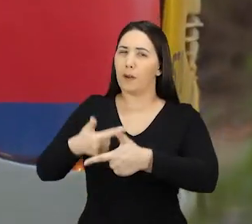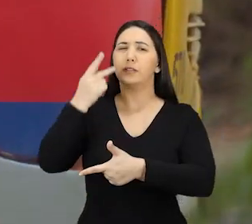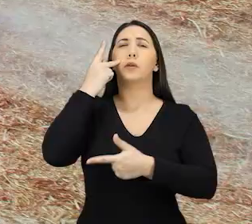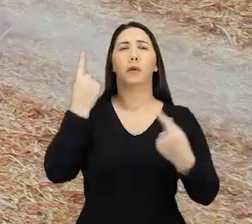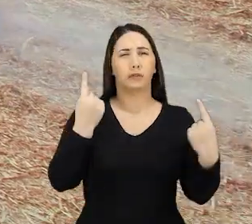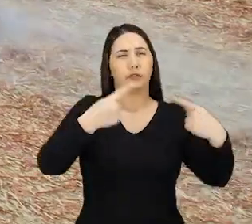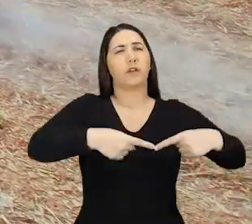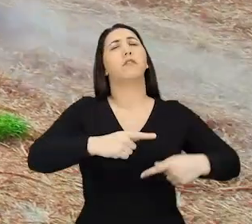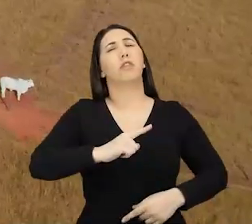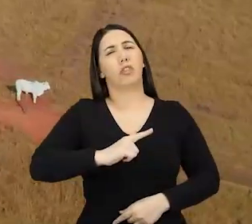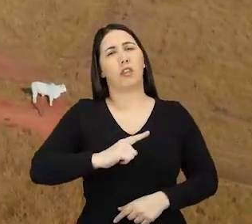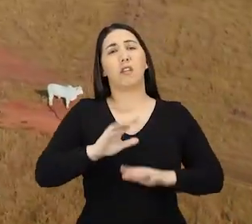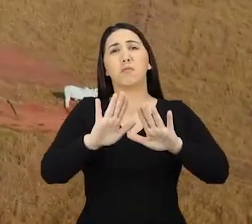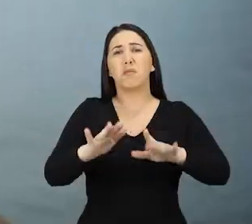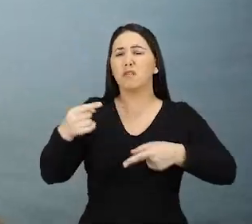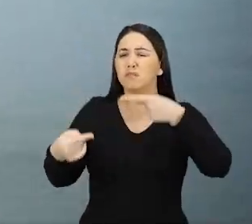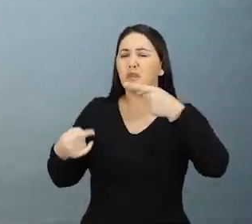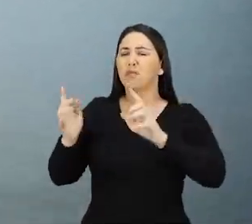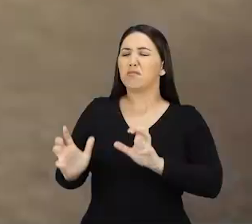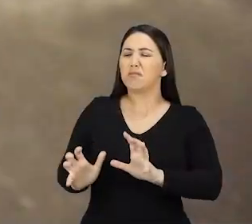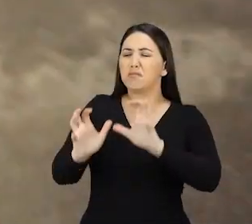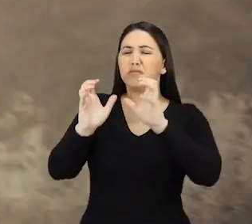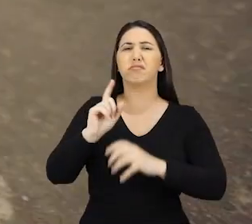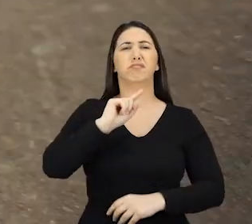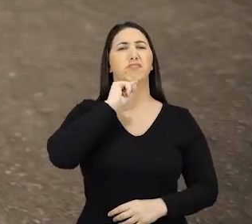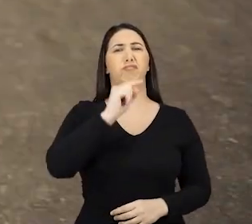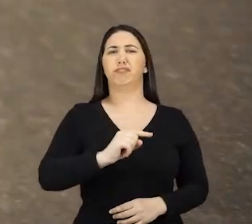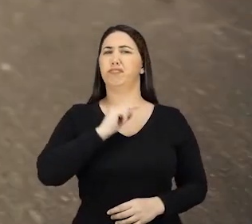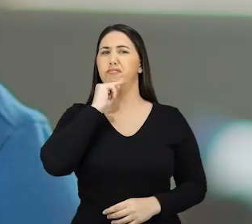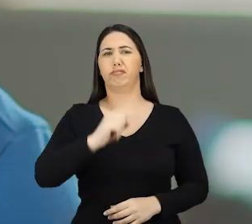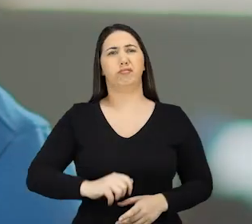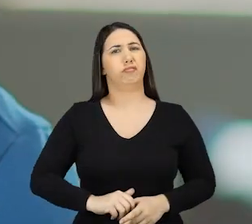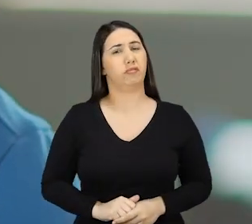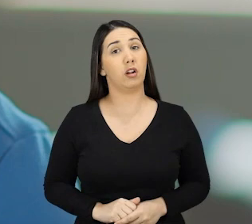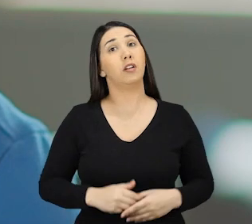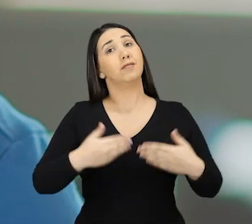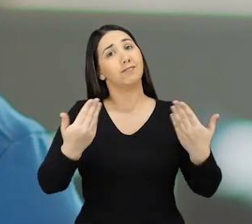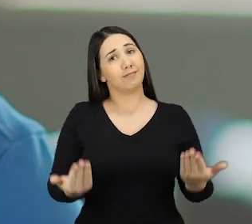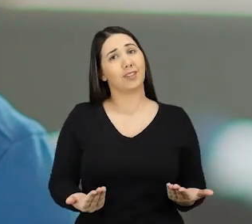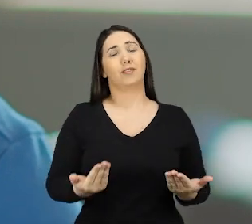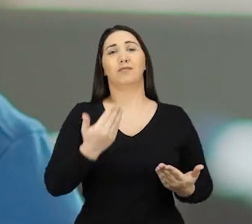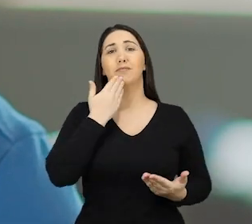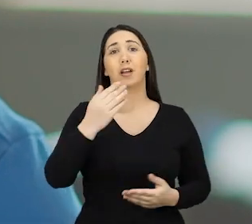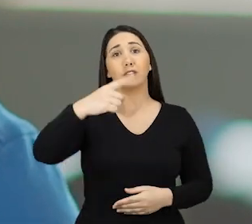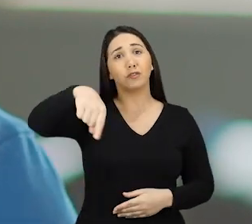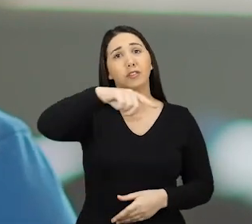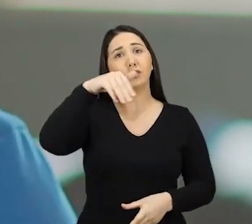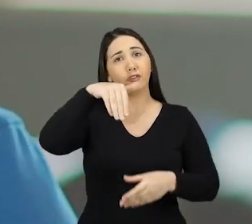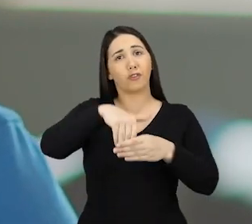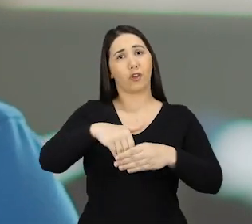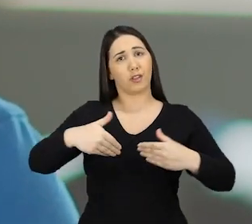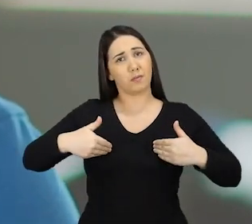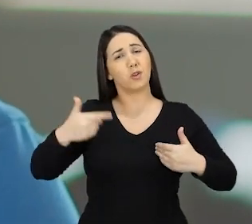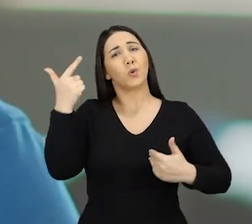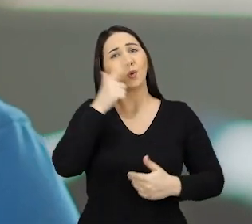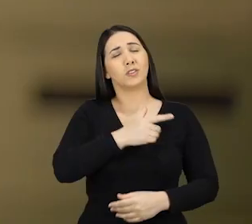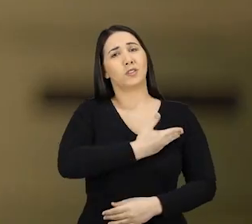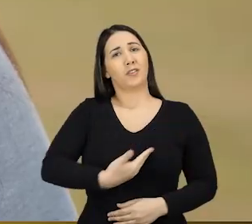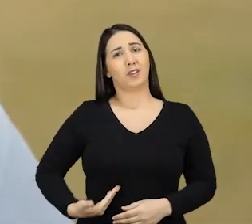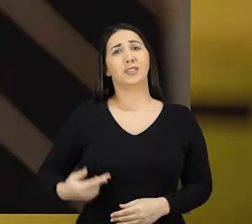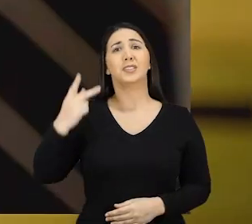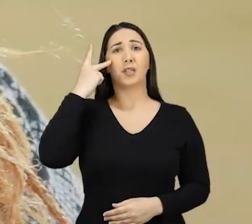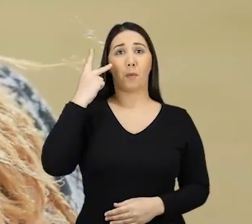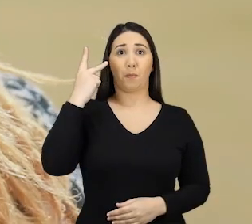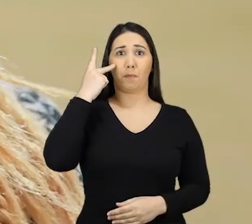sei também que não é trazendo essa guerra política para cá que nós vamos conseguir avançar. Por isso, eu tô hoje aqui para pedir o seu voto para me reeleger governador,